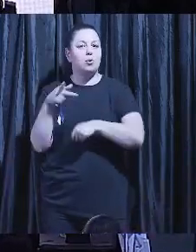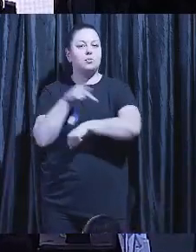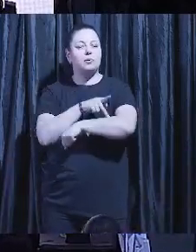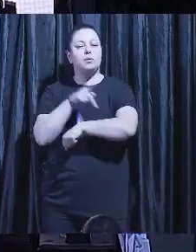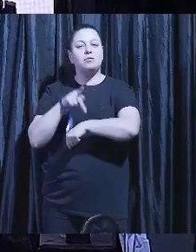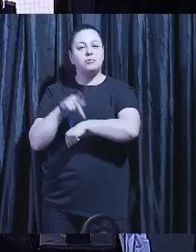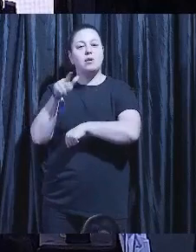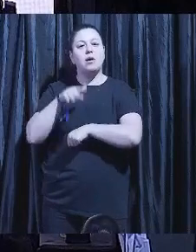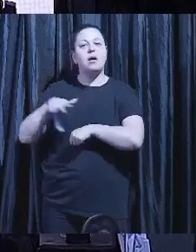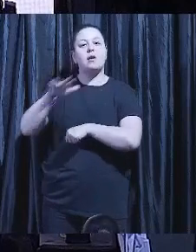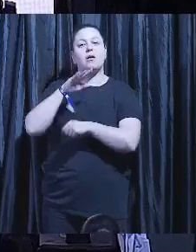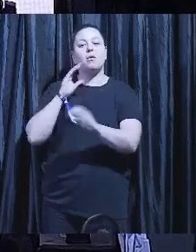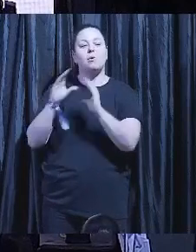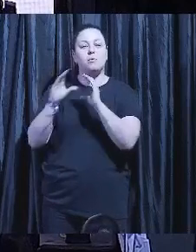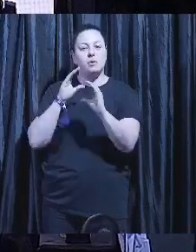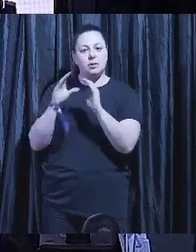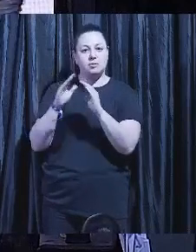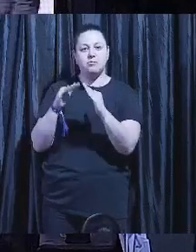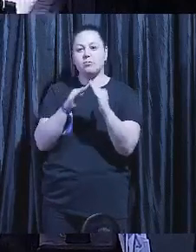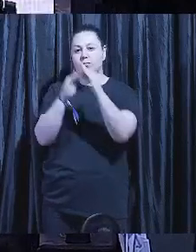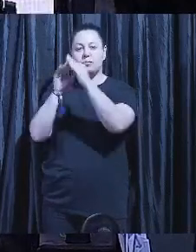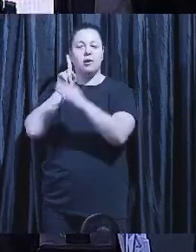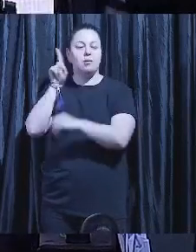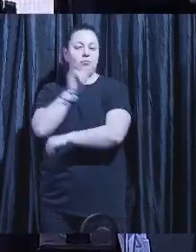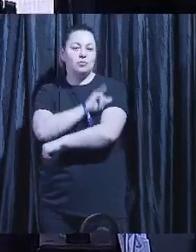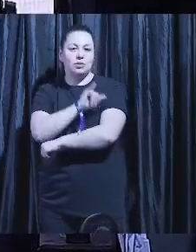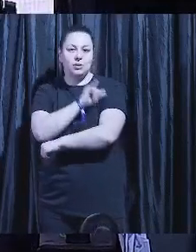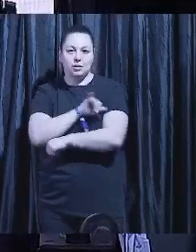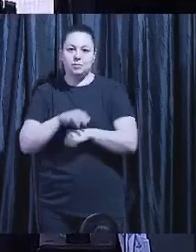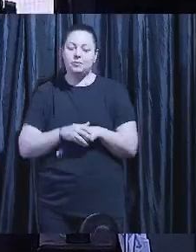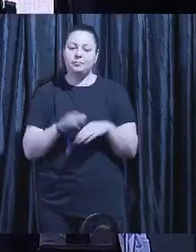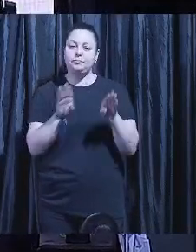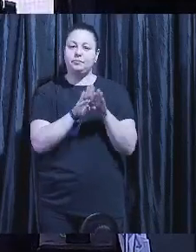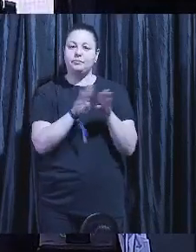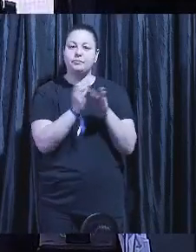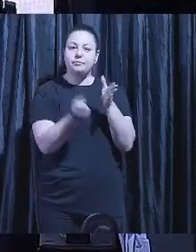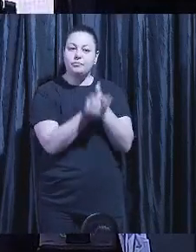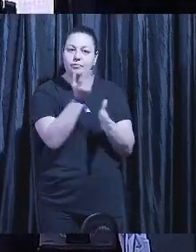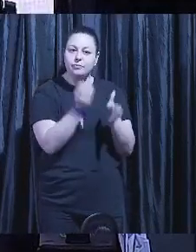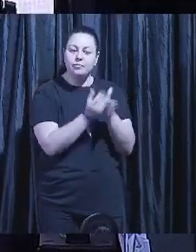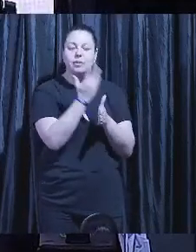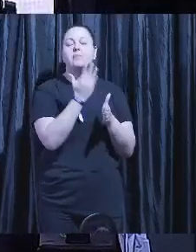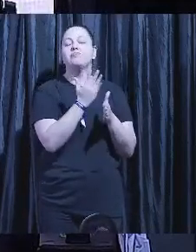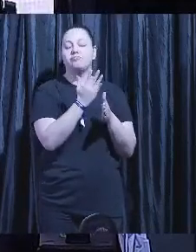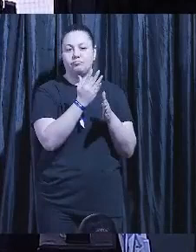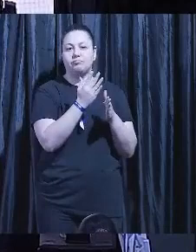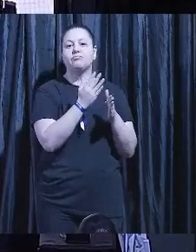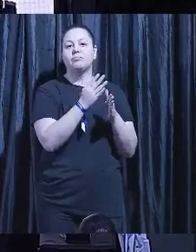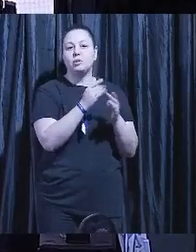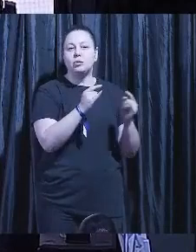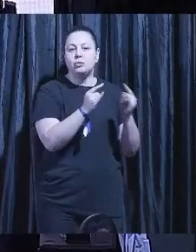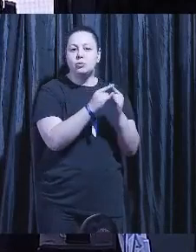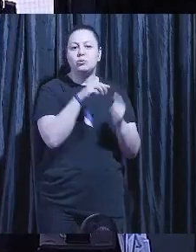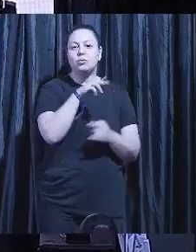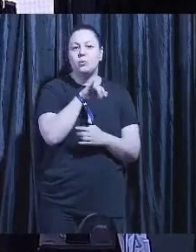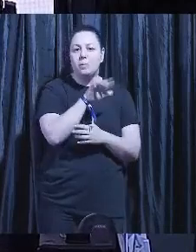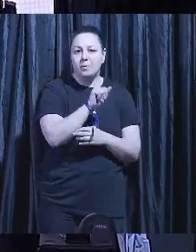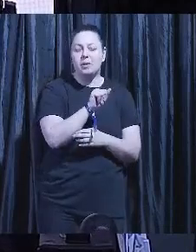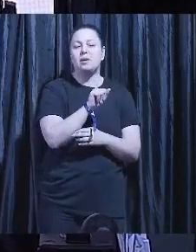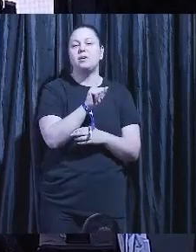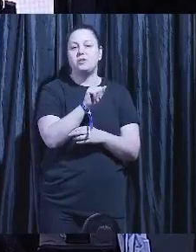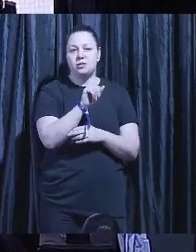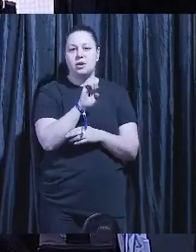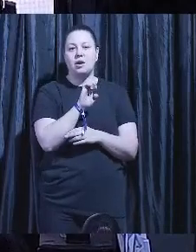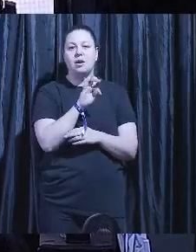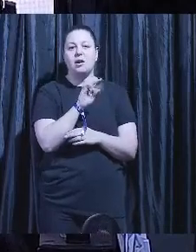Eixo de Comunicação do Observatório de Favelas do Rio de Janeiro e é cofundadora do Instituto de Mídia Étnica e membro da Rede